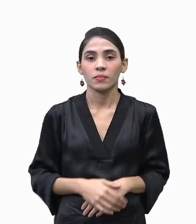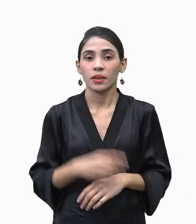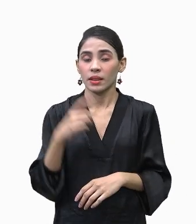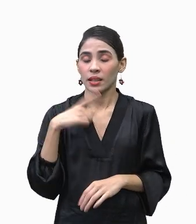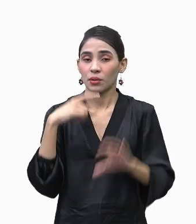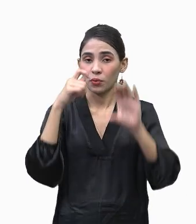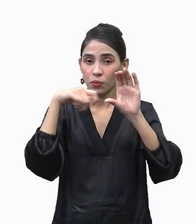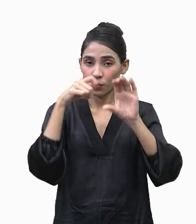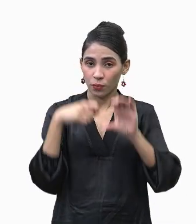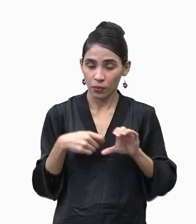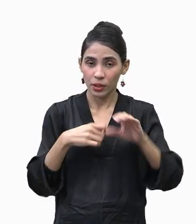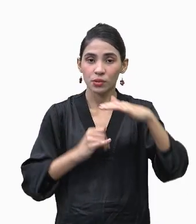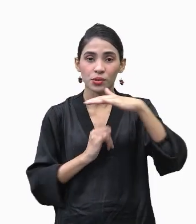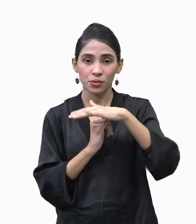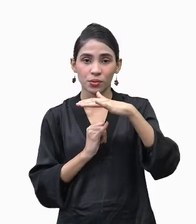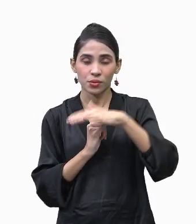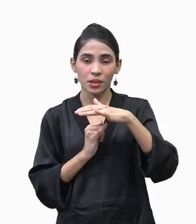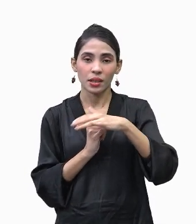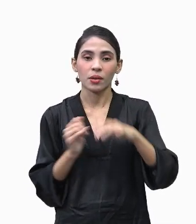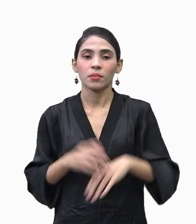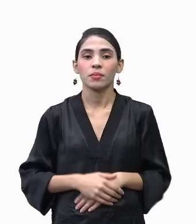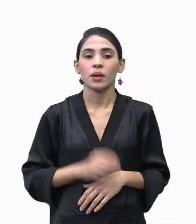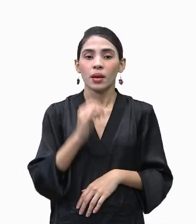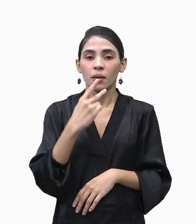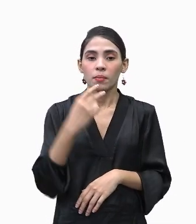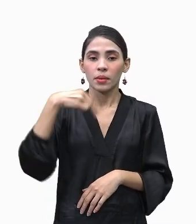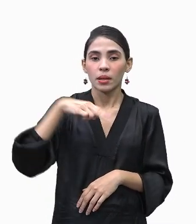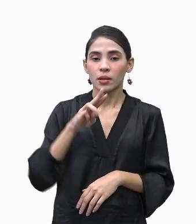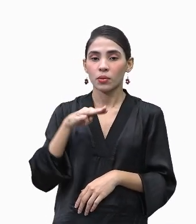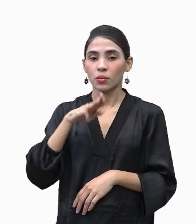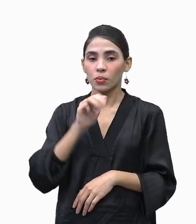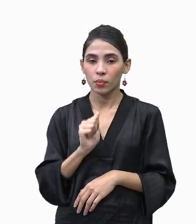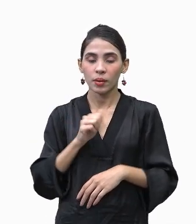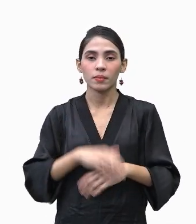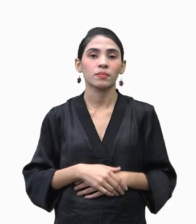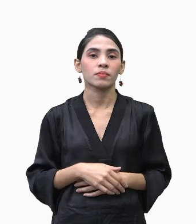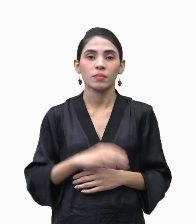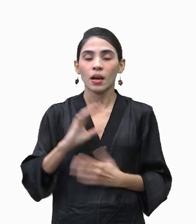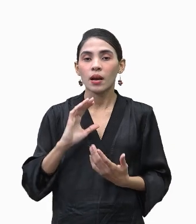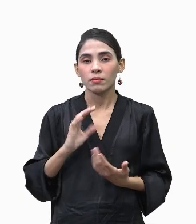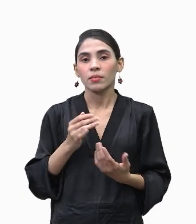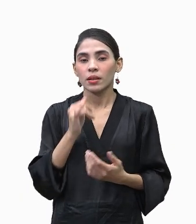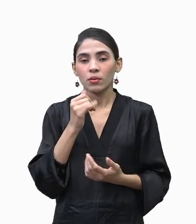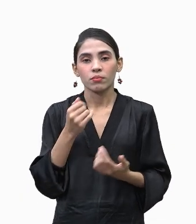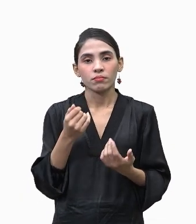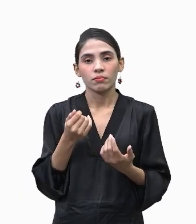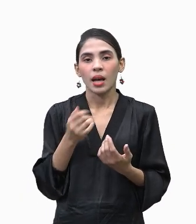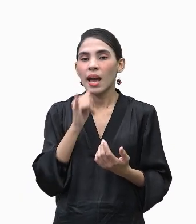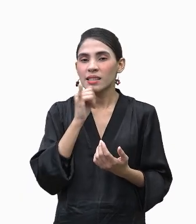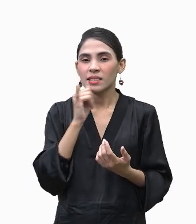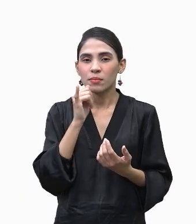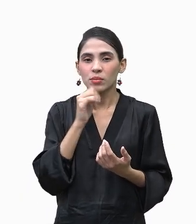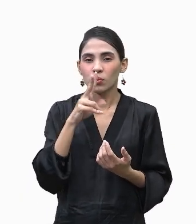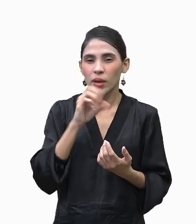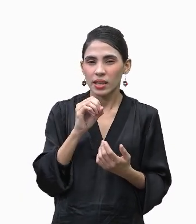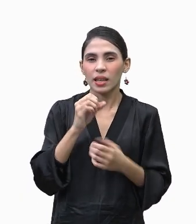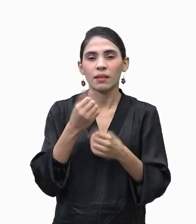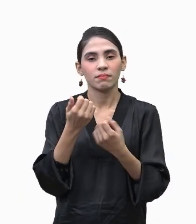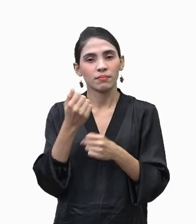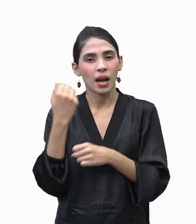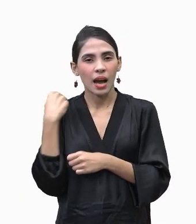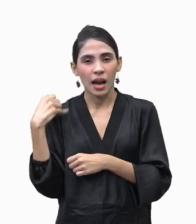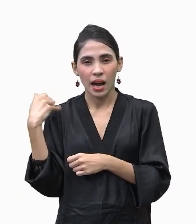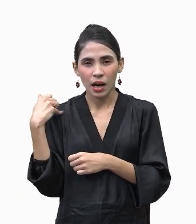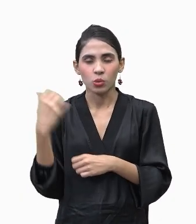um vídeo institucional do PNUMA, né? Quando ele completou os seus 50 anos, né? Nesse vídeo ele